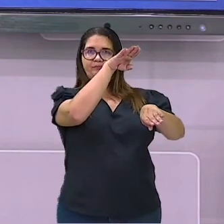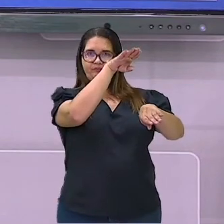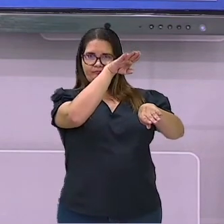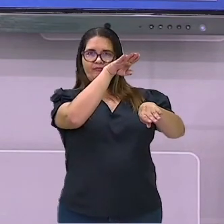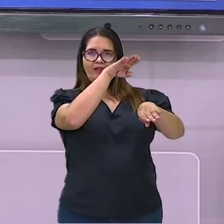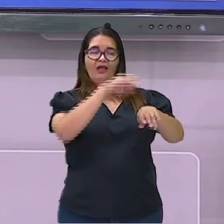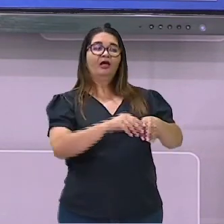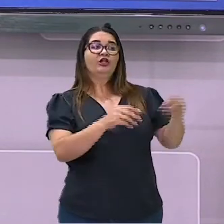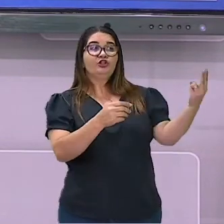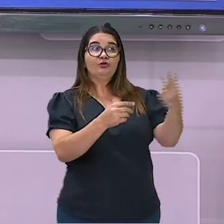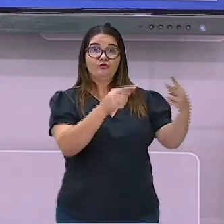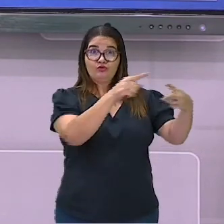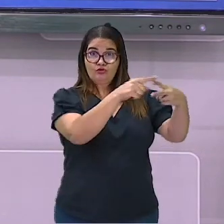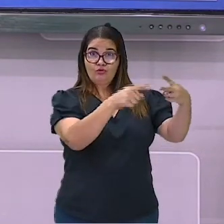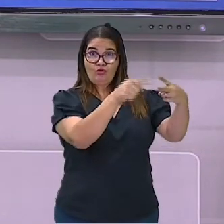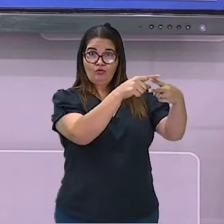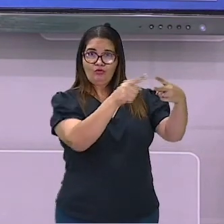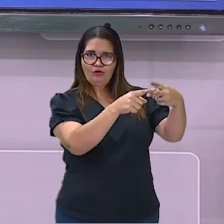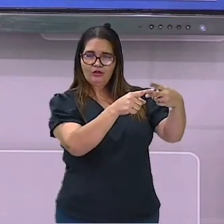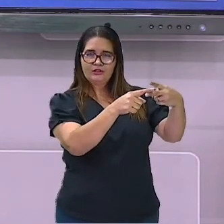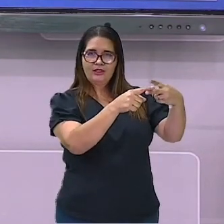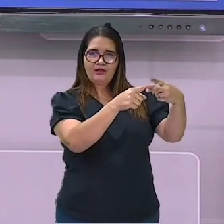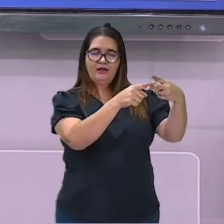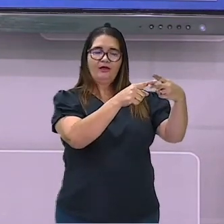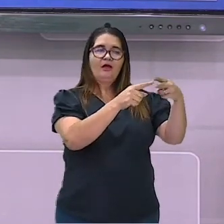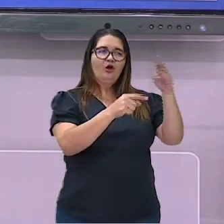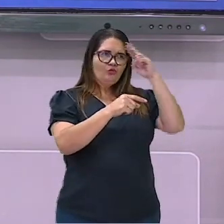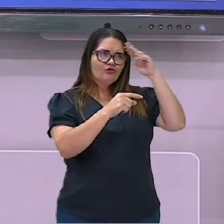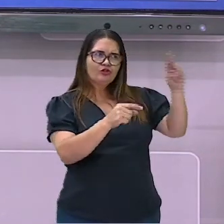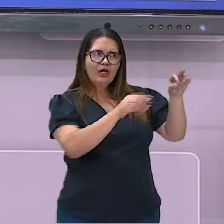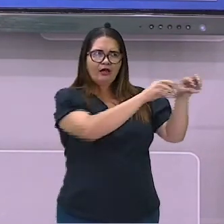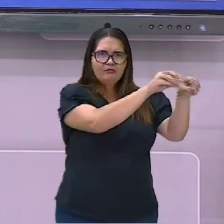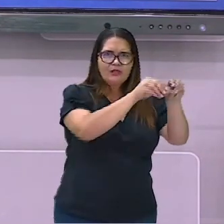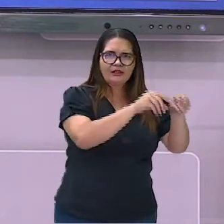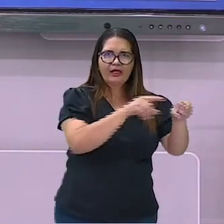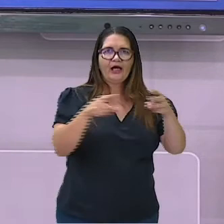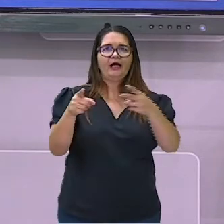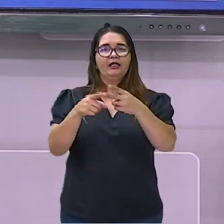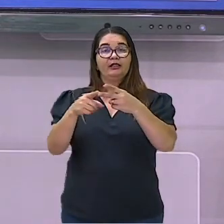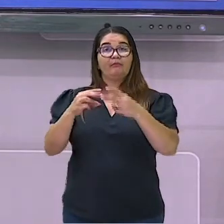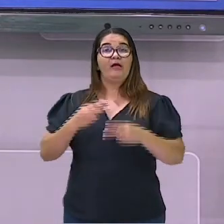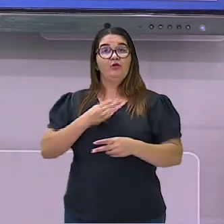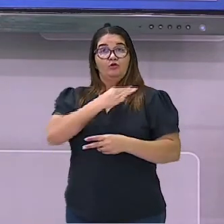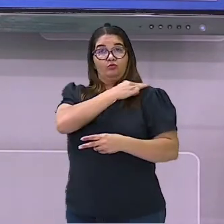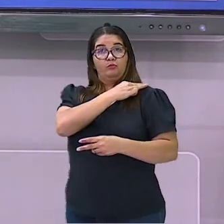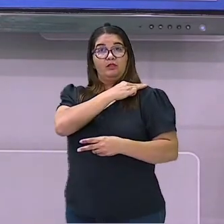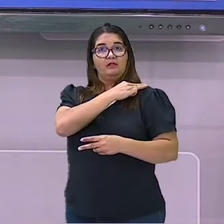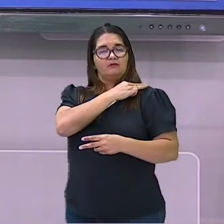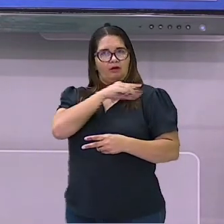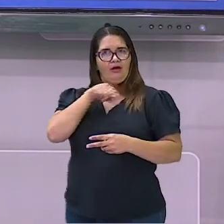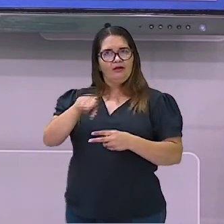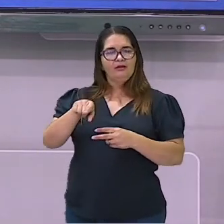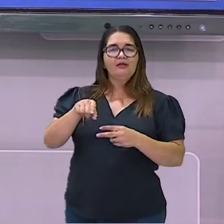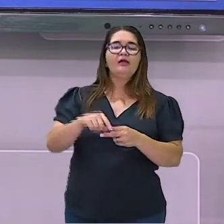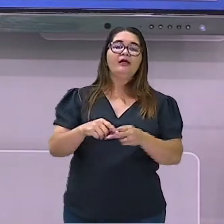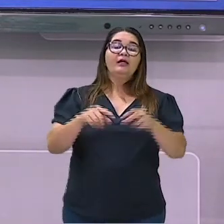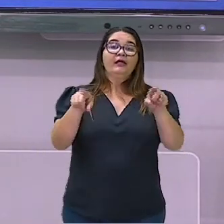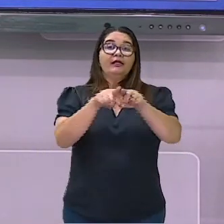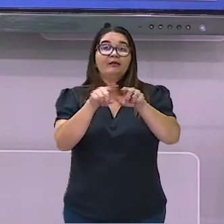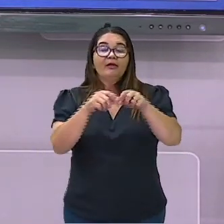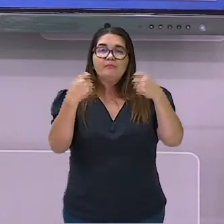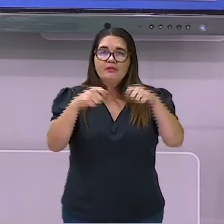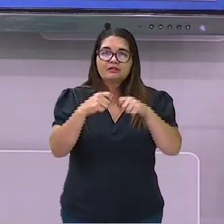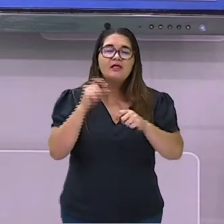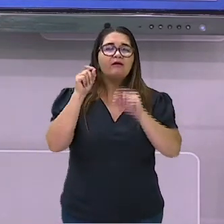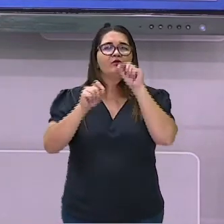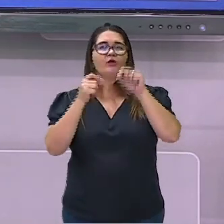capitanias, daquelas 15, só 2 sobreviveram, a coroa viu a necessidade de centralizar o poder na